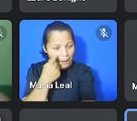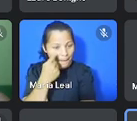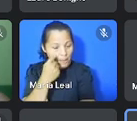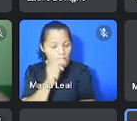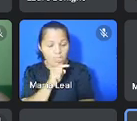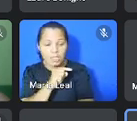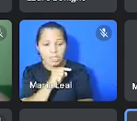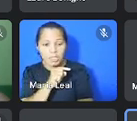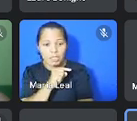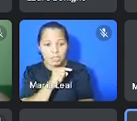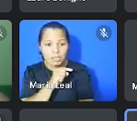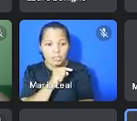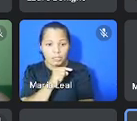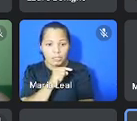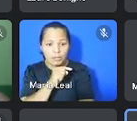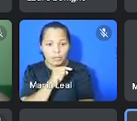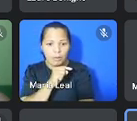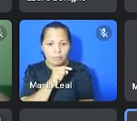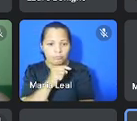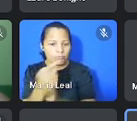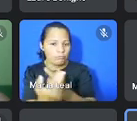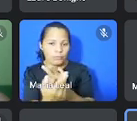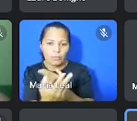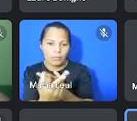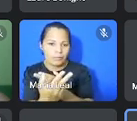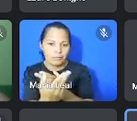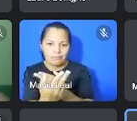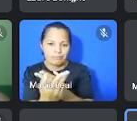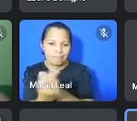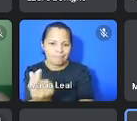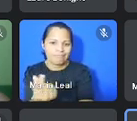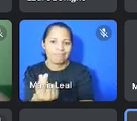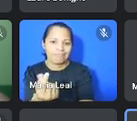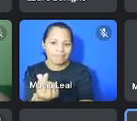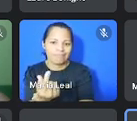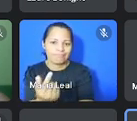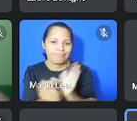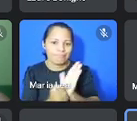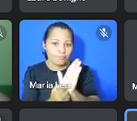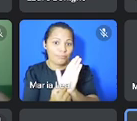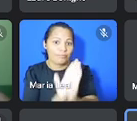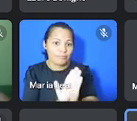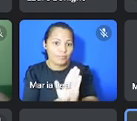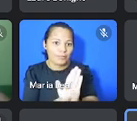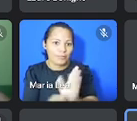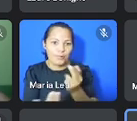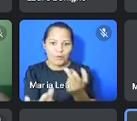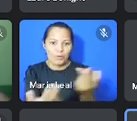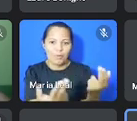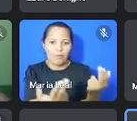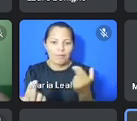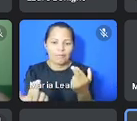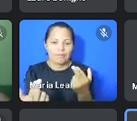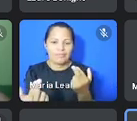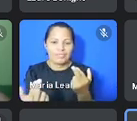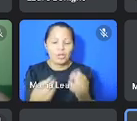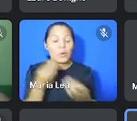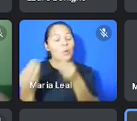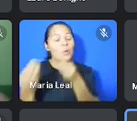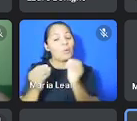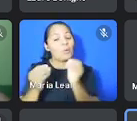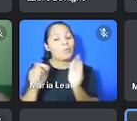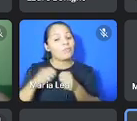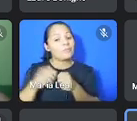tenho o mesmo valor aqui, eu vou colocar em evidência. Em evidência. Como é que coloca em